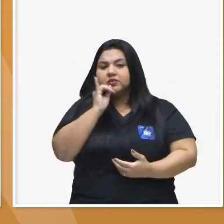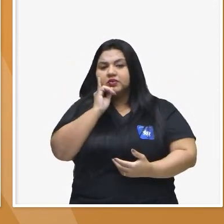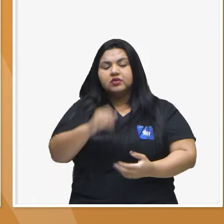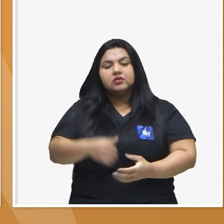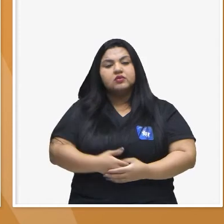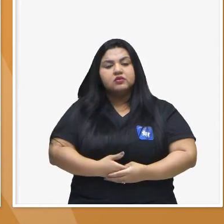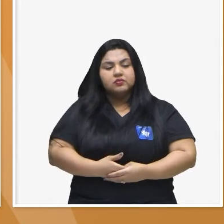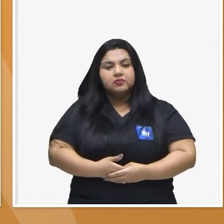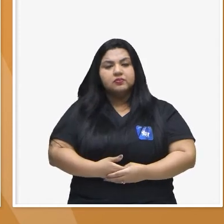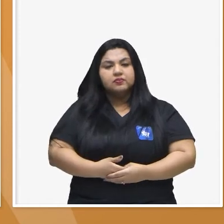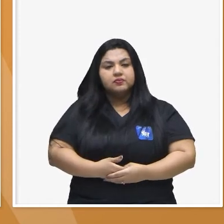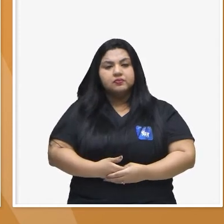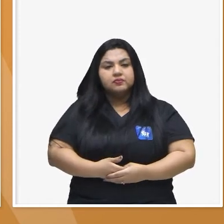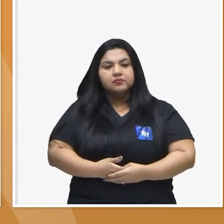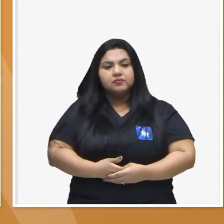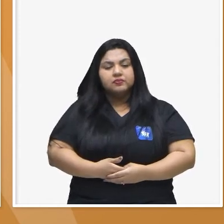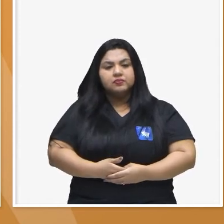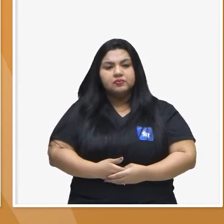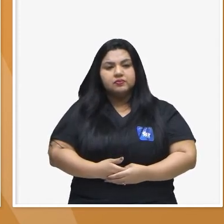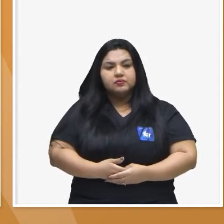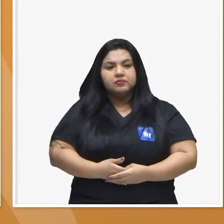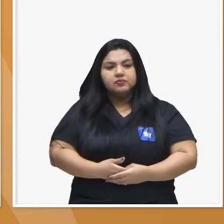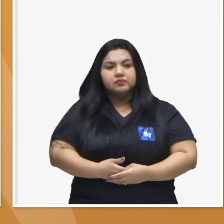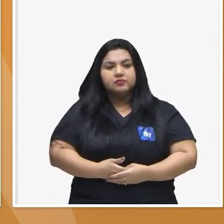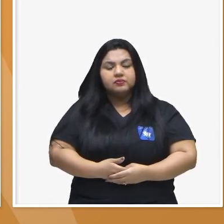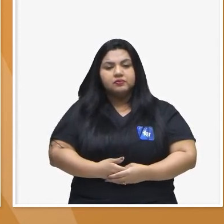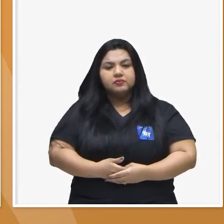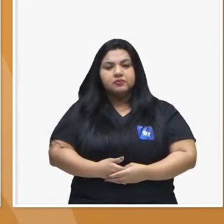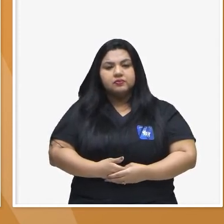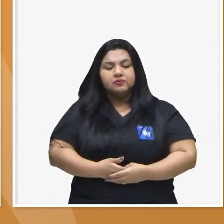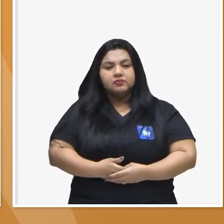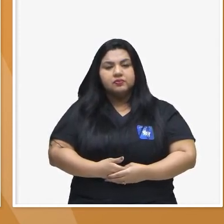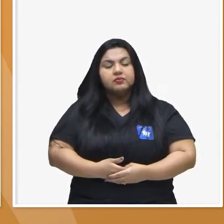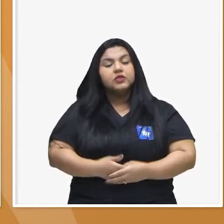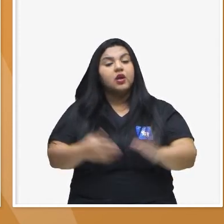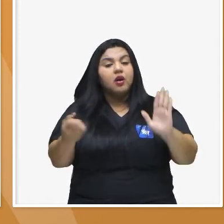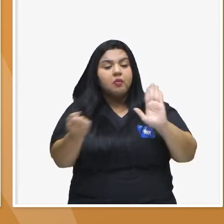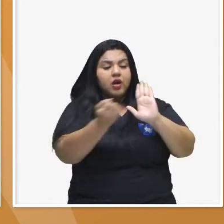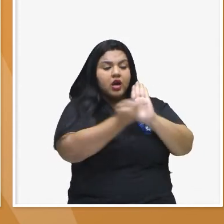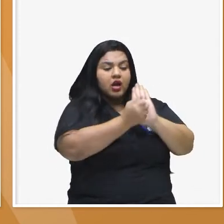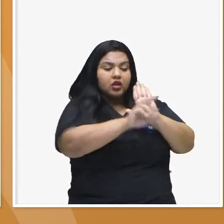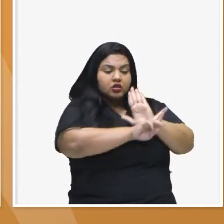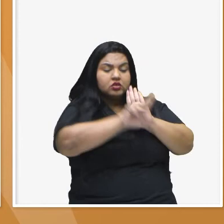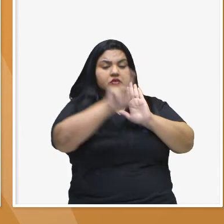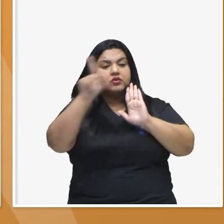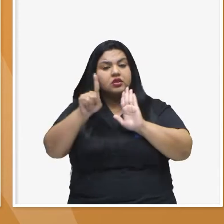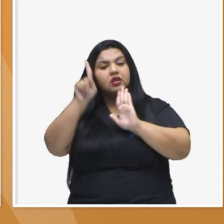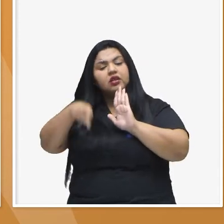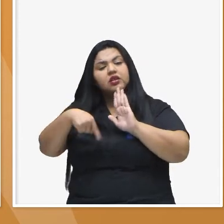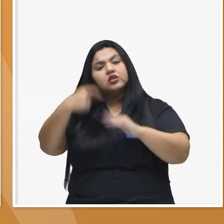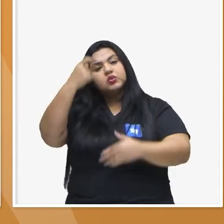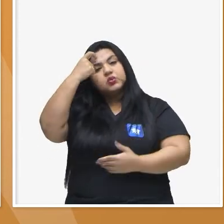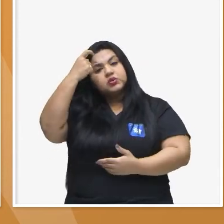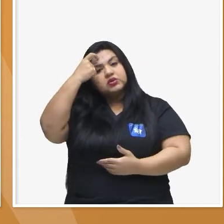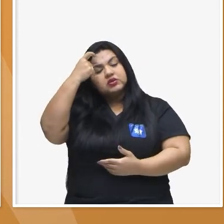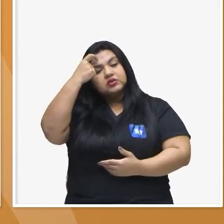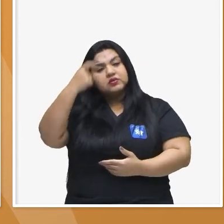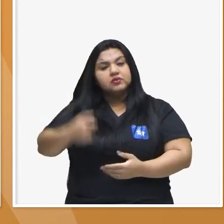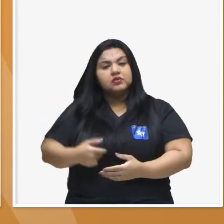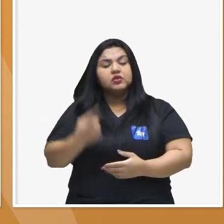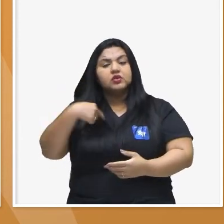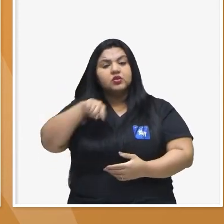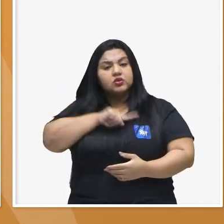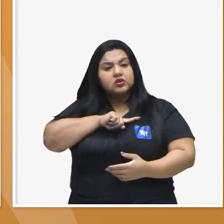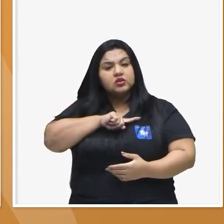somos diferentes, né? E a marca da nossa diferença nessa relação é a nossa consciência, é a